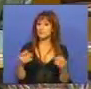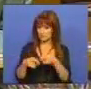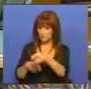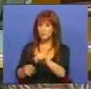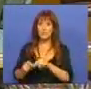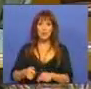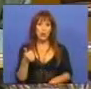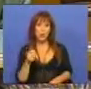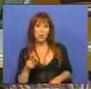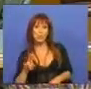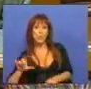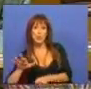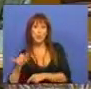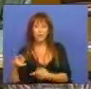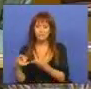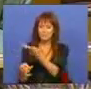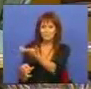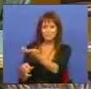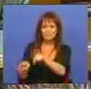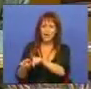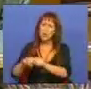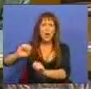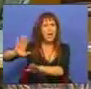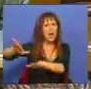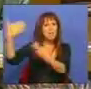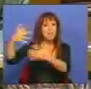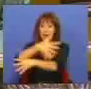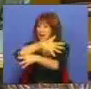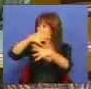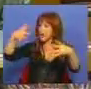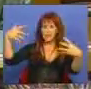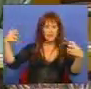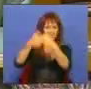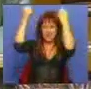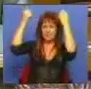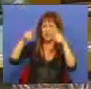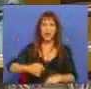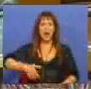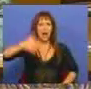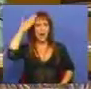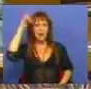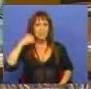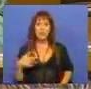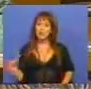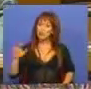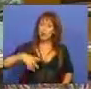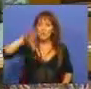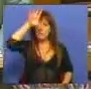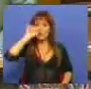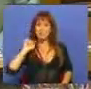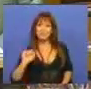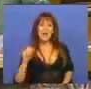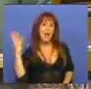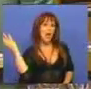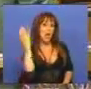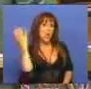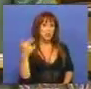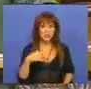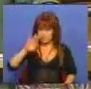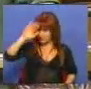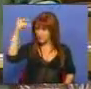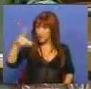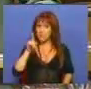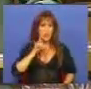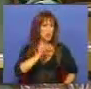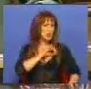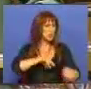forma, o Bolhão constitui mesmo o primeiro e grande desafio à capacidade do novo Ministro da Cultura. Como sabem,